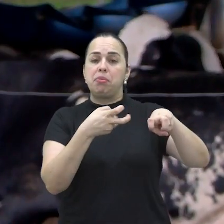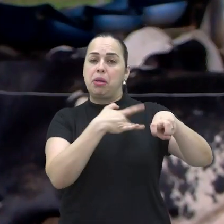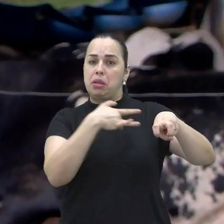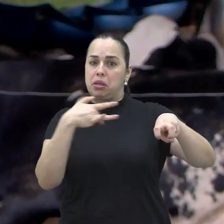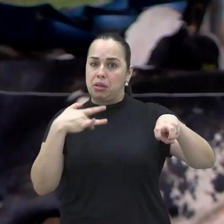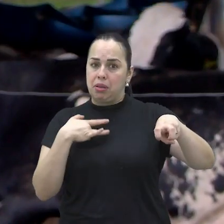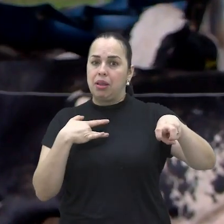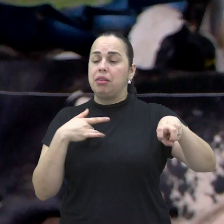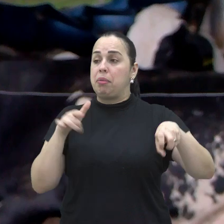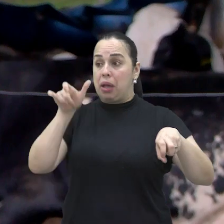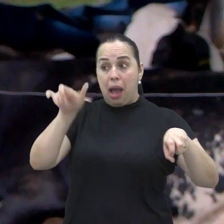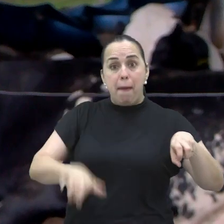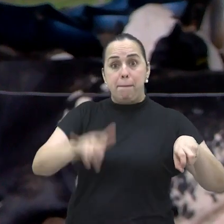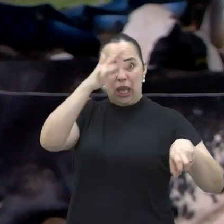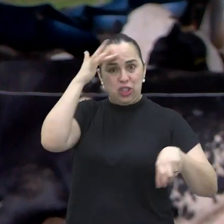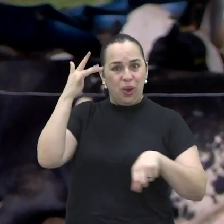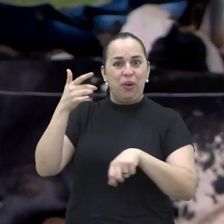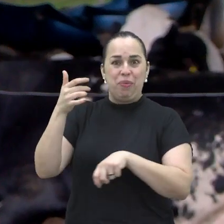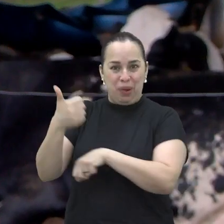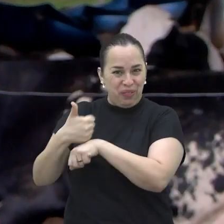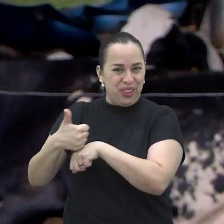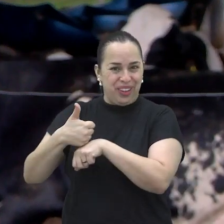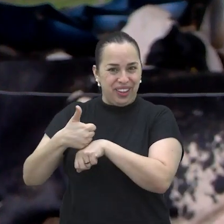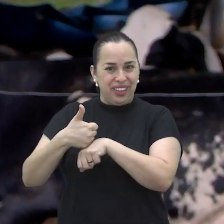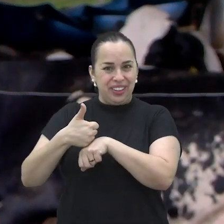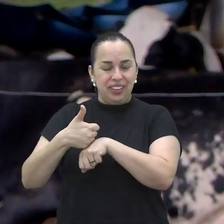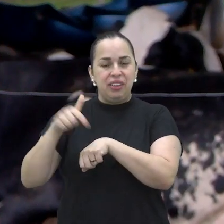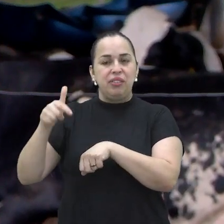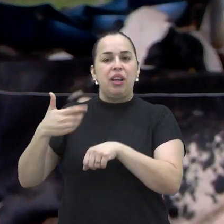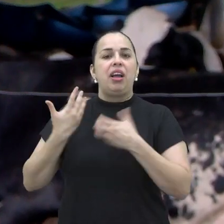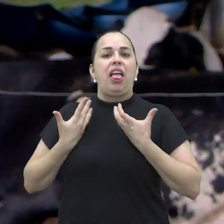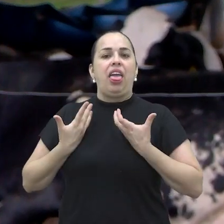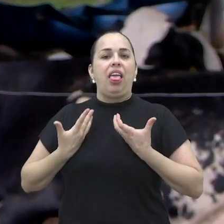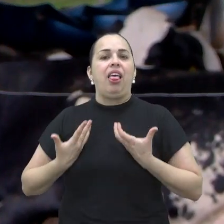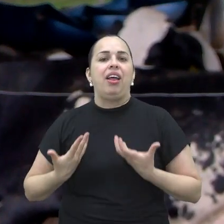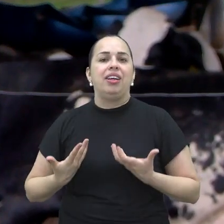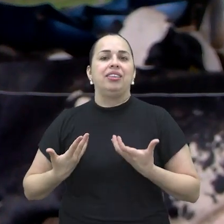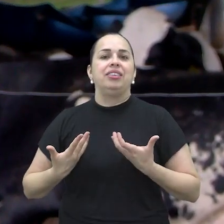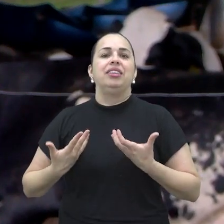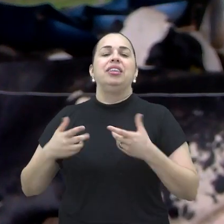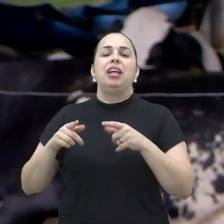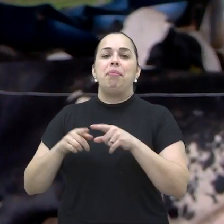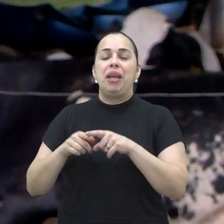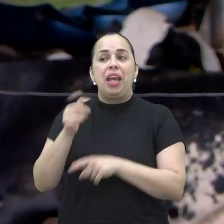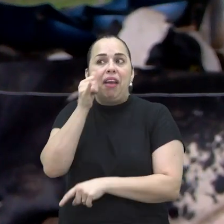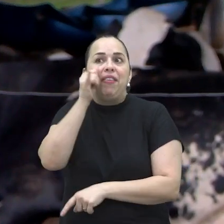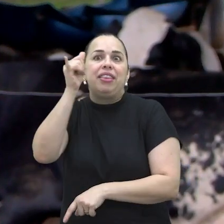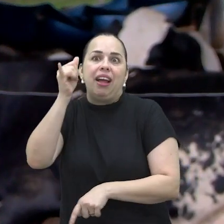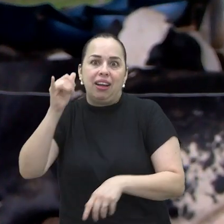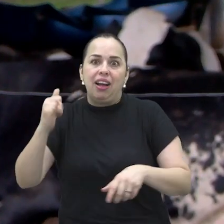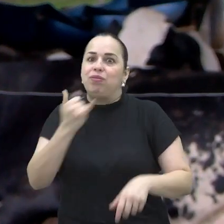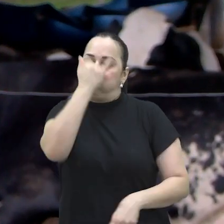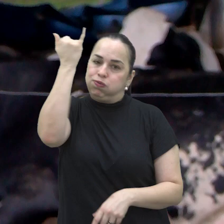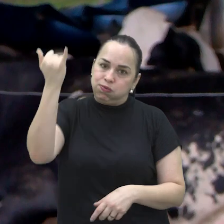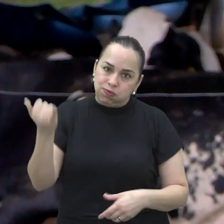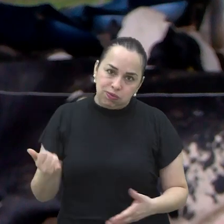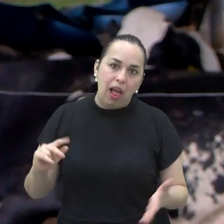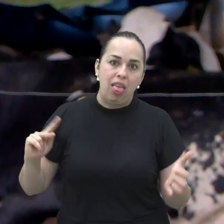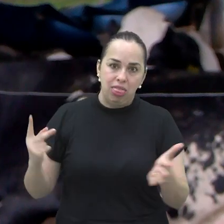animal e também o bem-estar de quem está trabalhando, né? Vai minimizar bastante questão de acidente ou algo desse